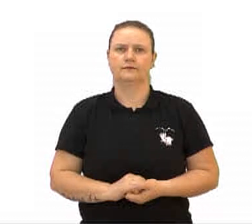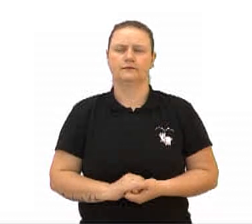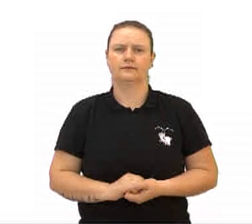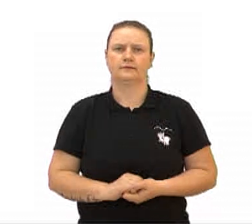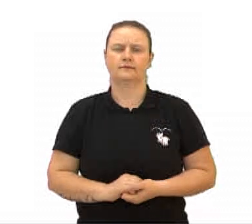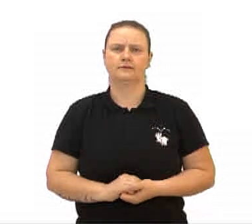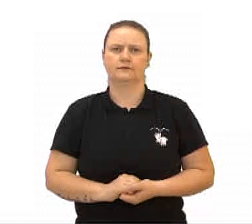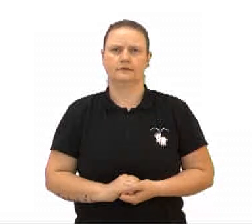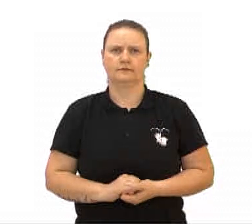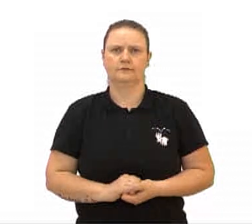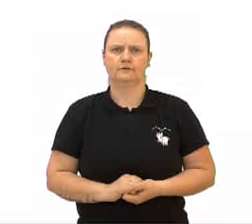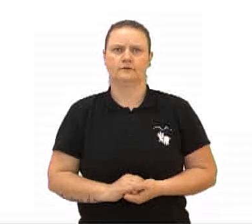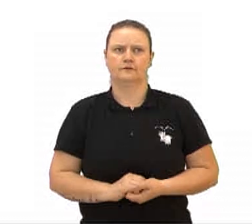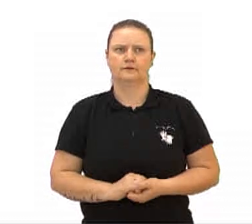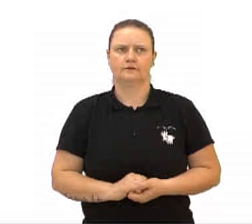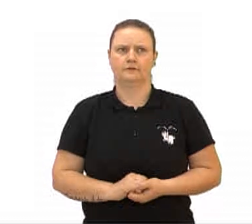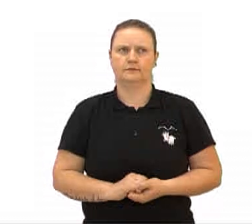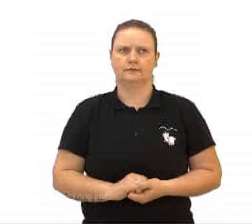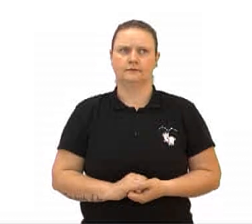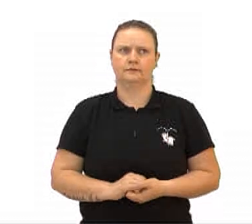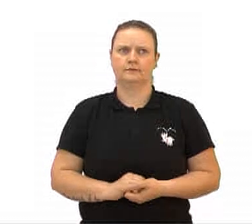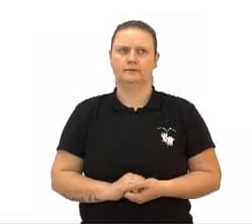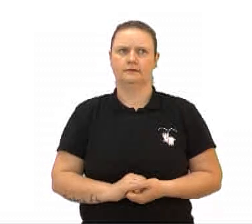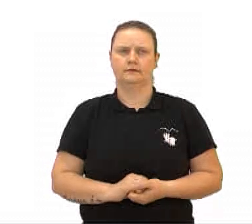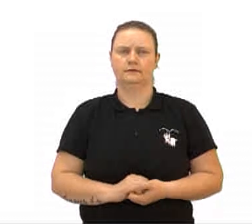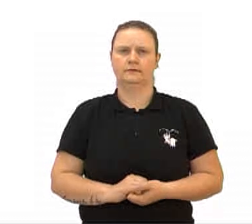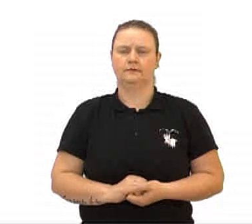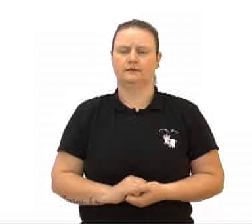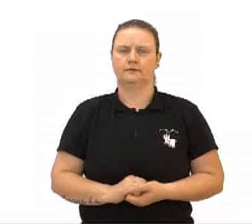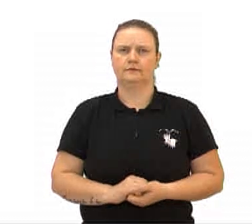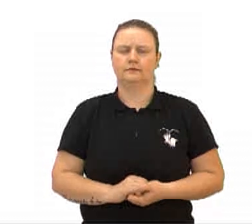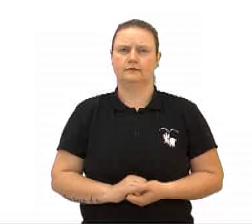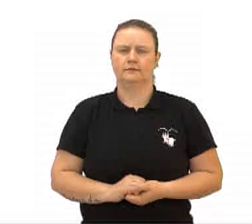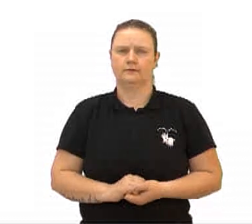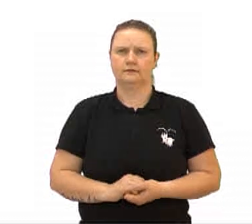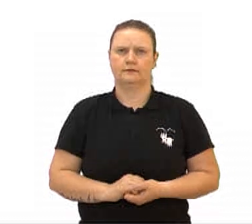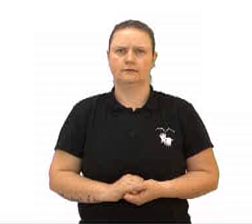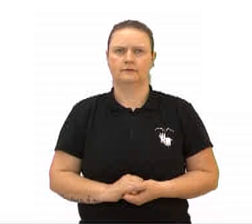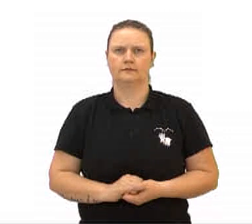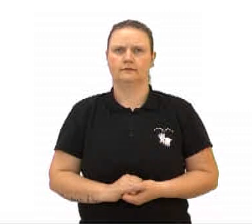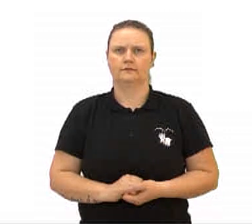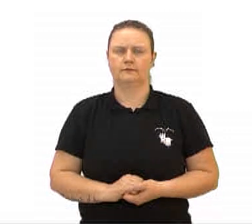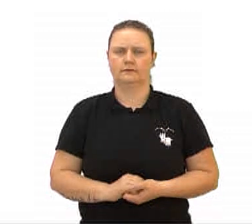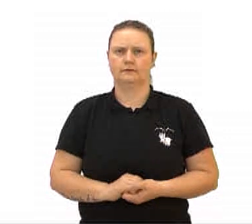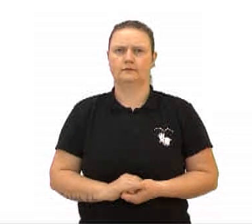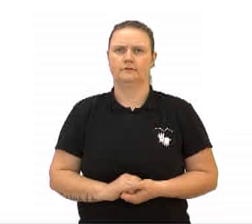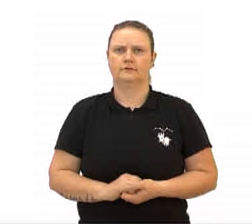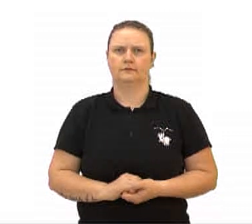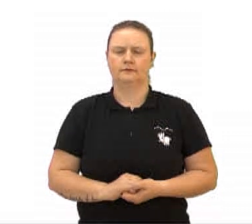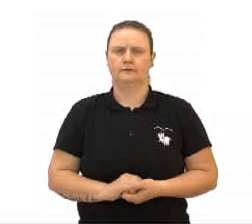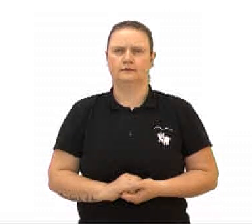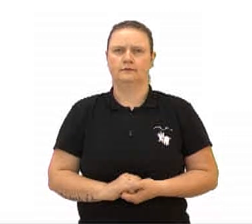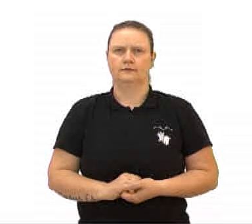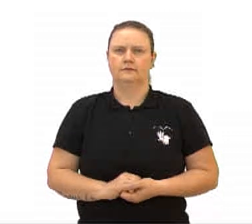pueblos firmaron un tratado llamado Tratado de Tordesillas, que fue un documento firmado en junio